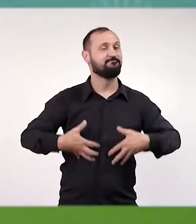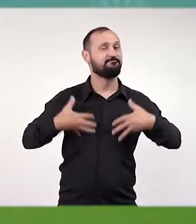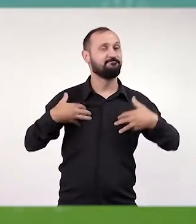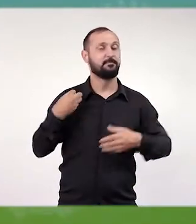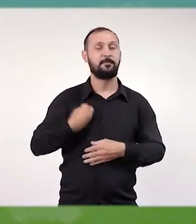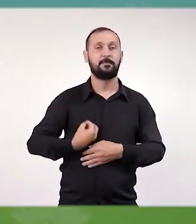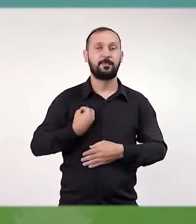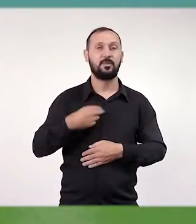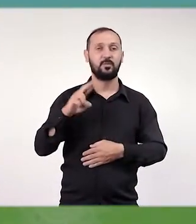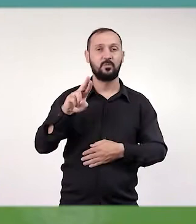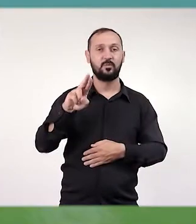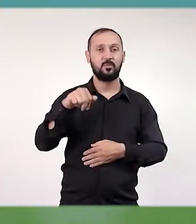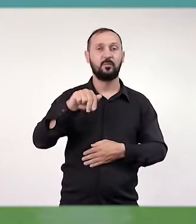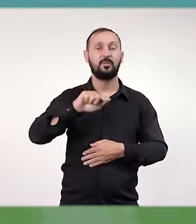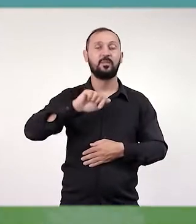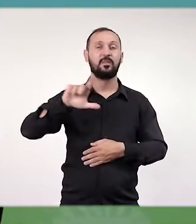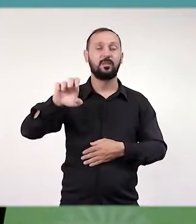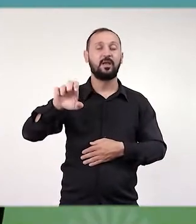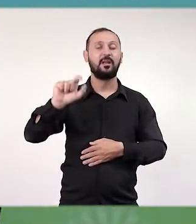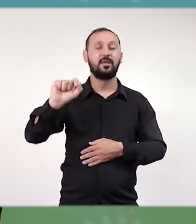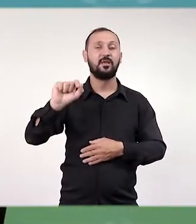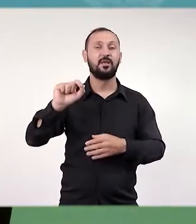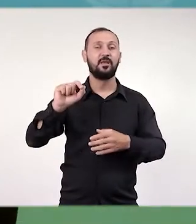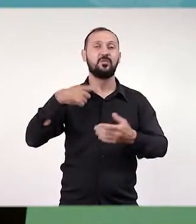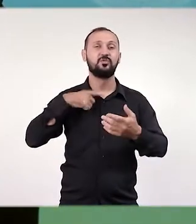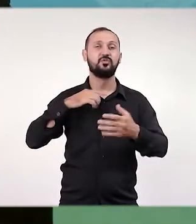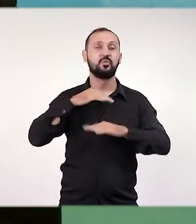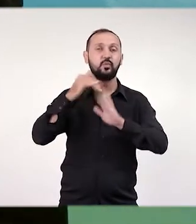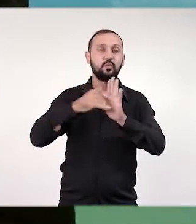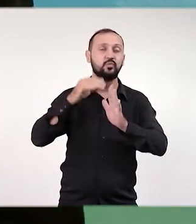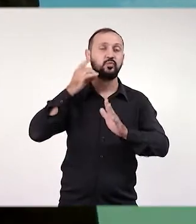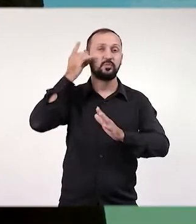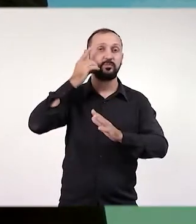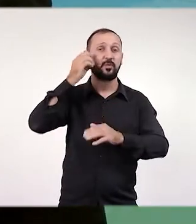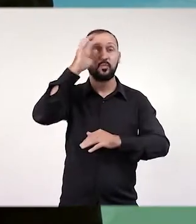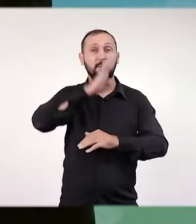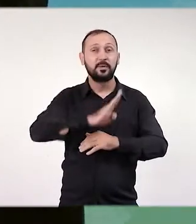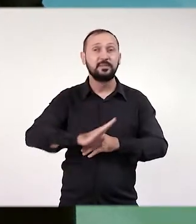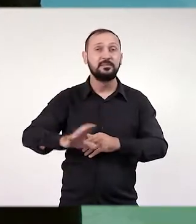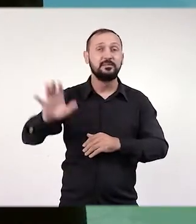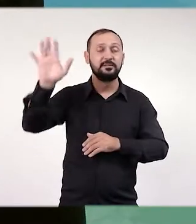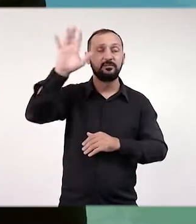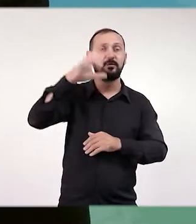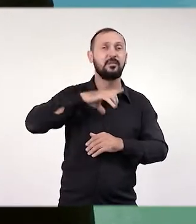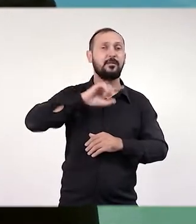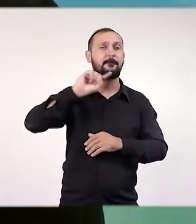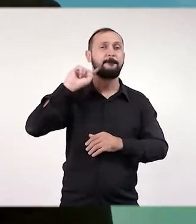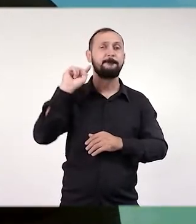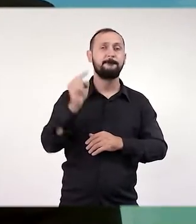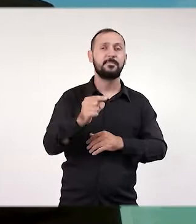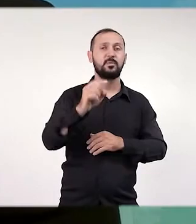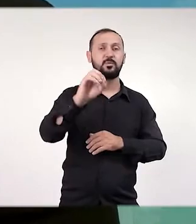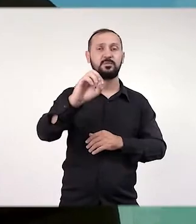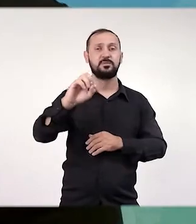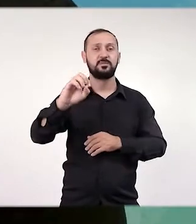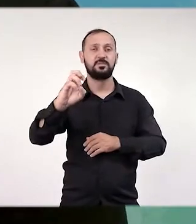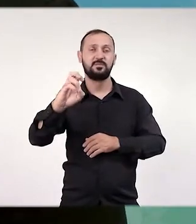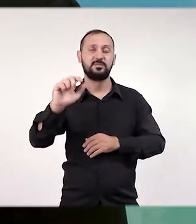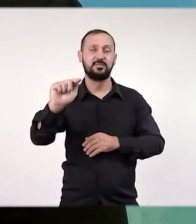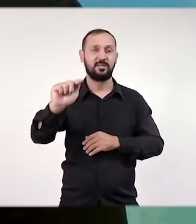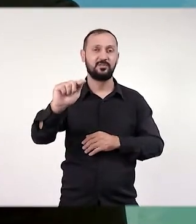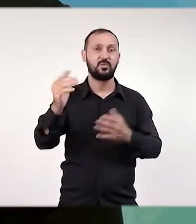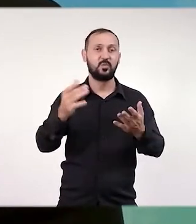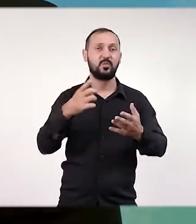honroso poder fazer parte da Unali, que é a União de Legisladores e Legislativos, que agrega todos os parlamentares. Nós somos 1.057